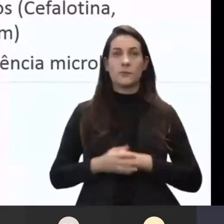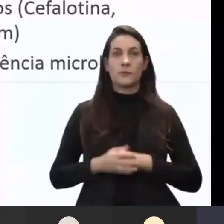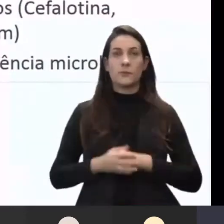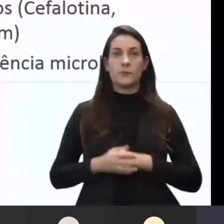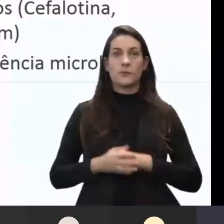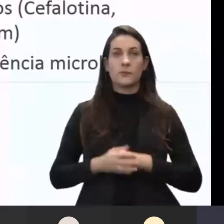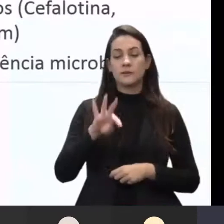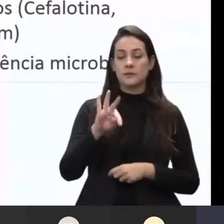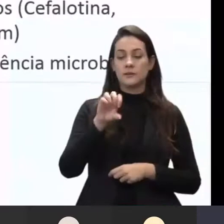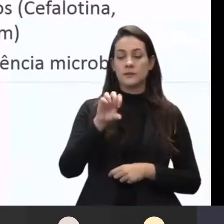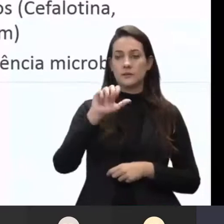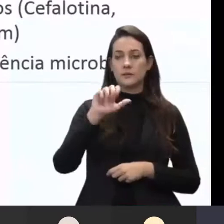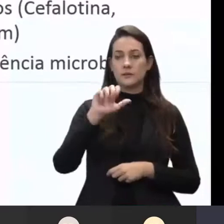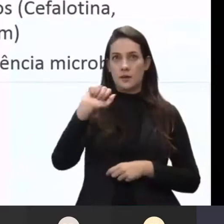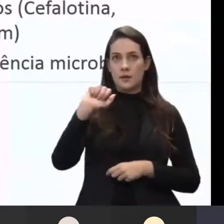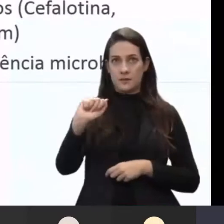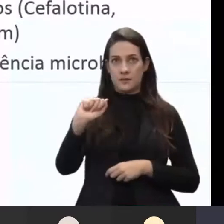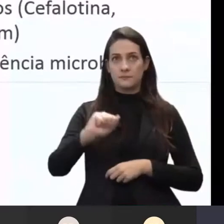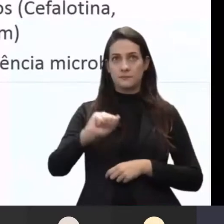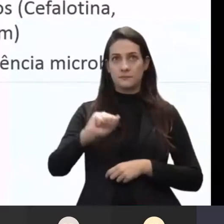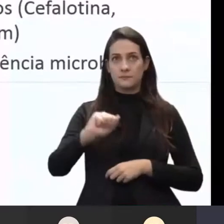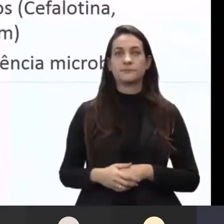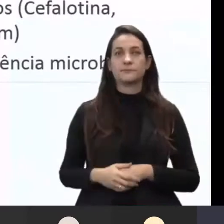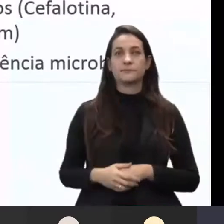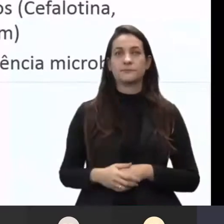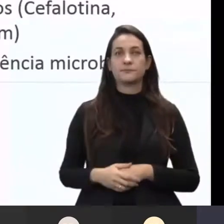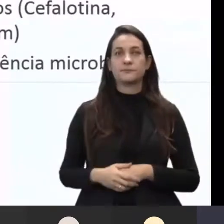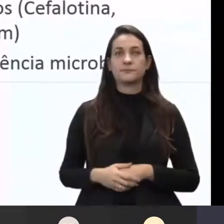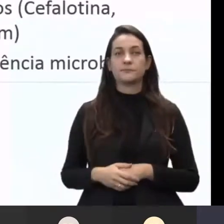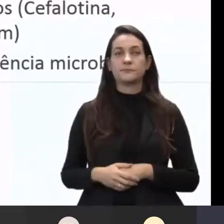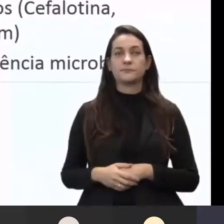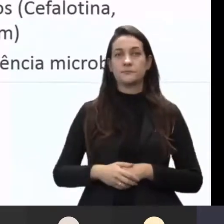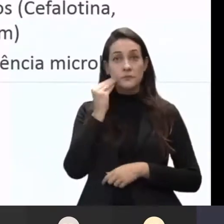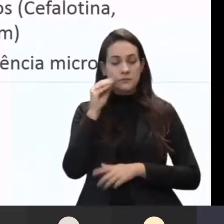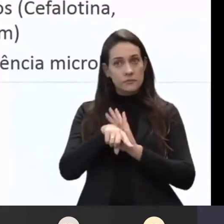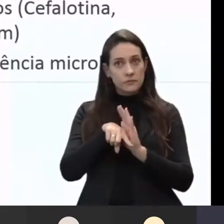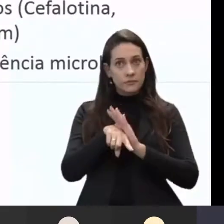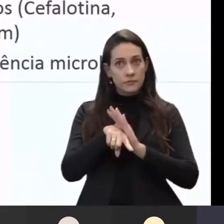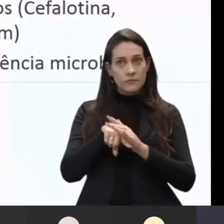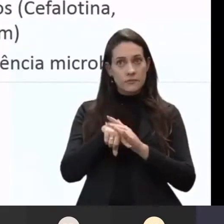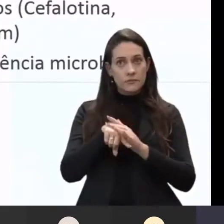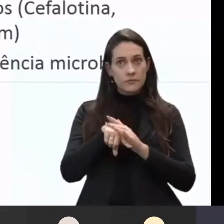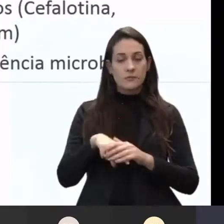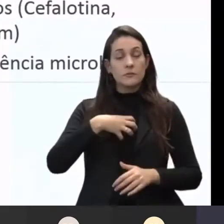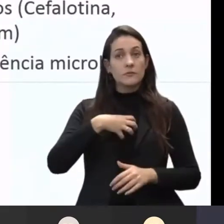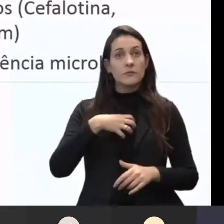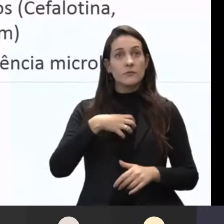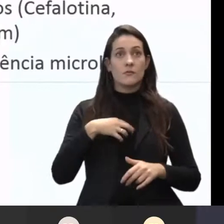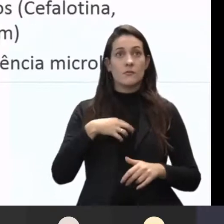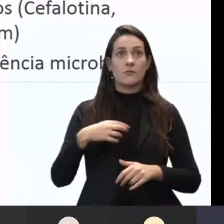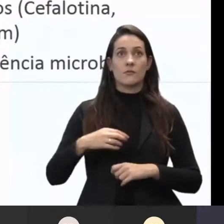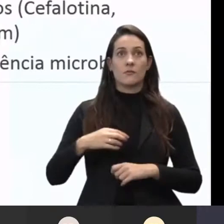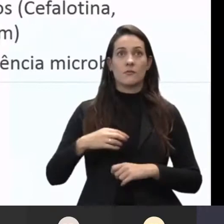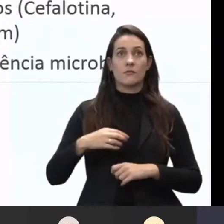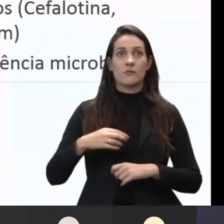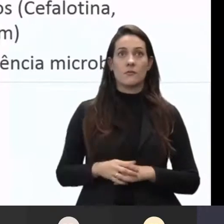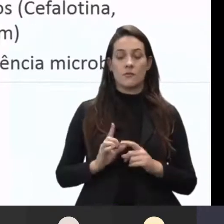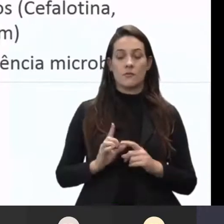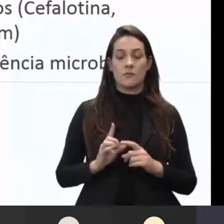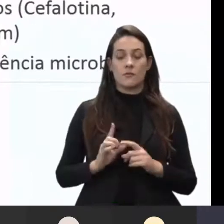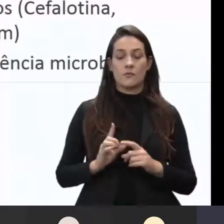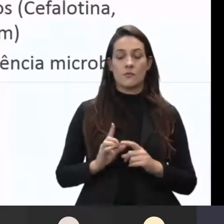TSA. O que significa TSA? TSA é um teste de sensibilidade